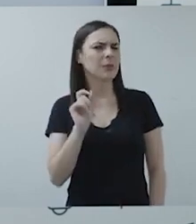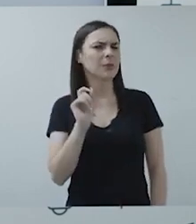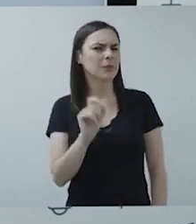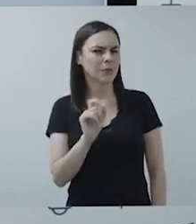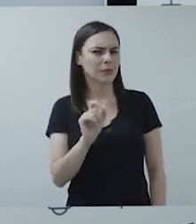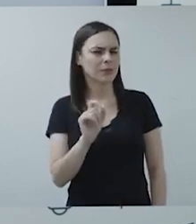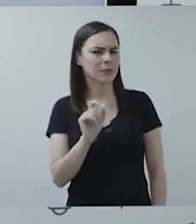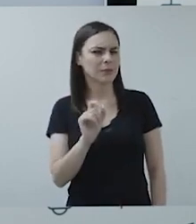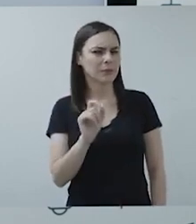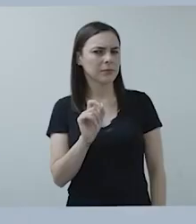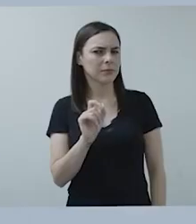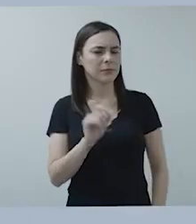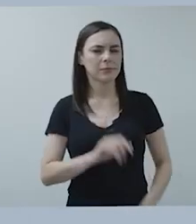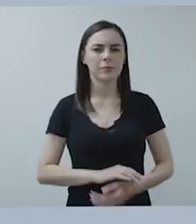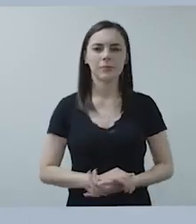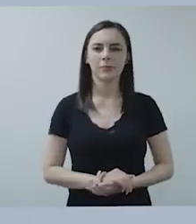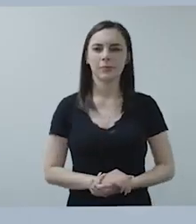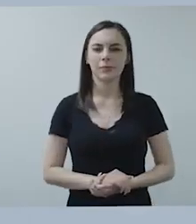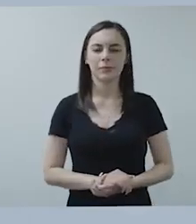imagem?